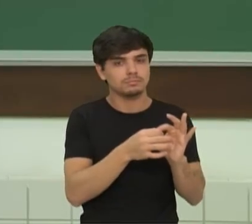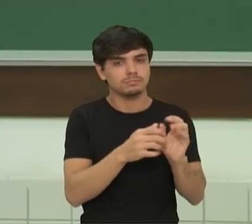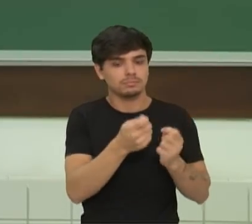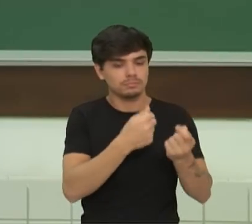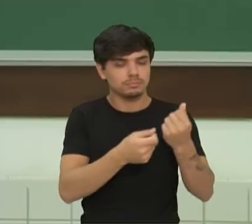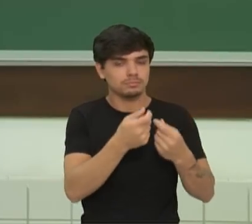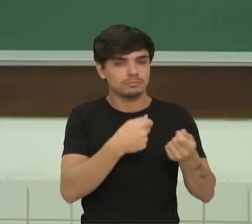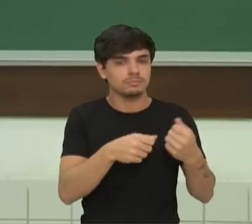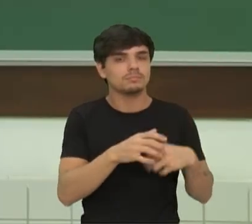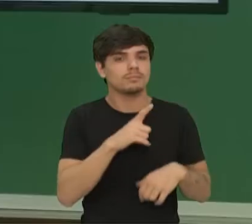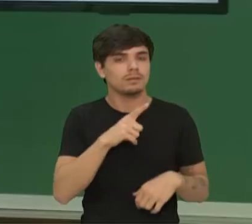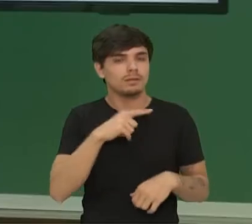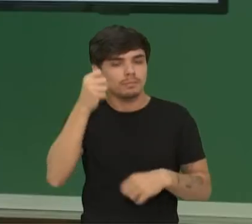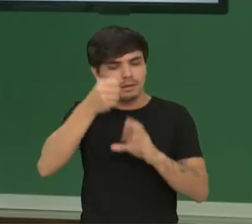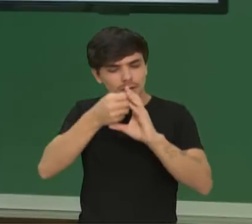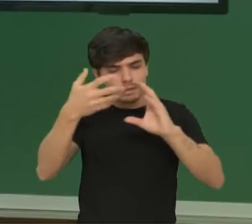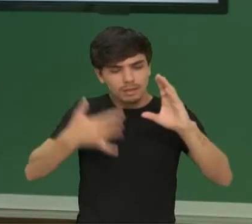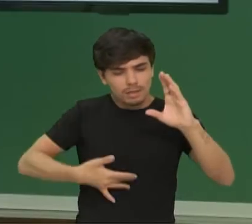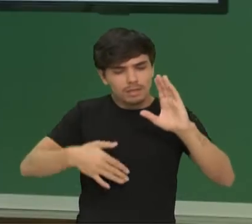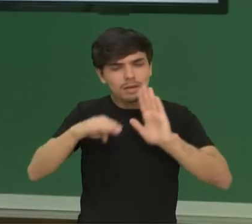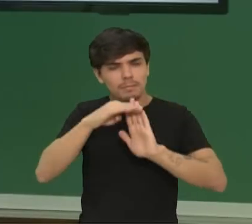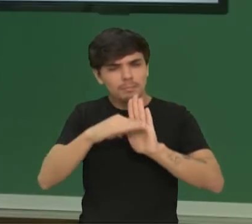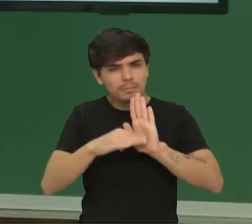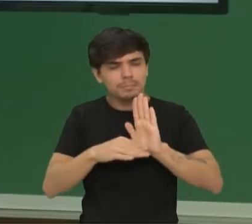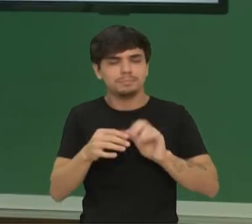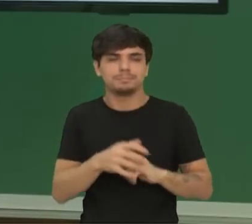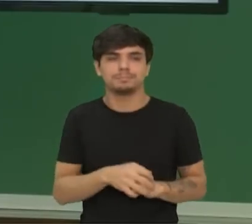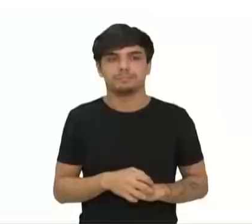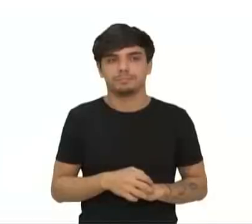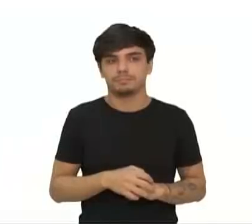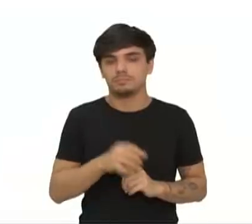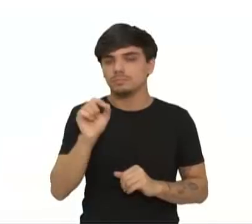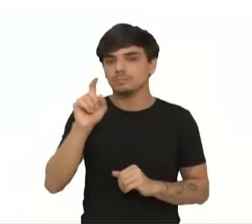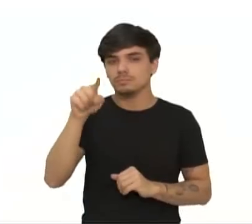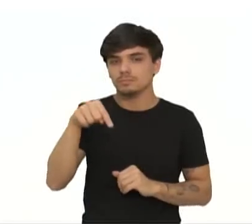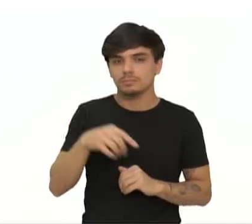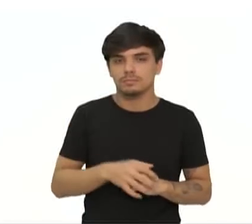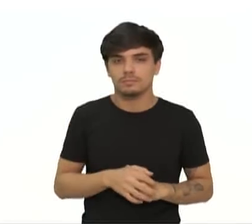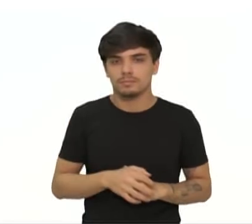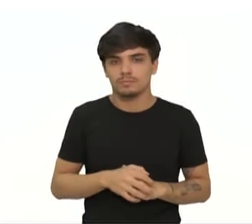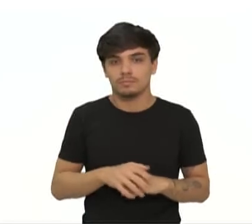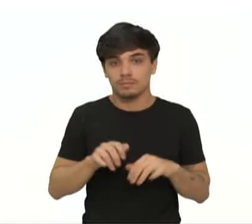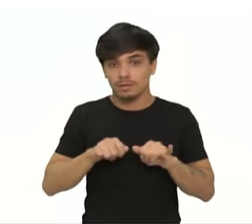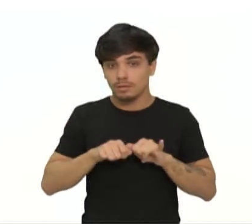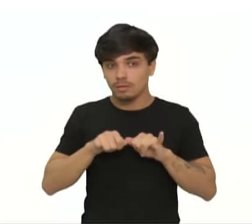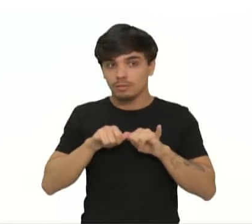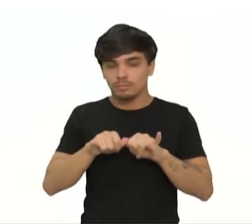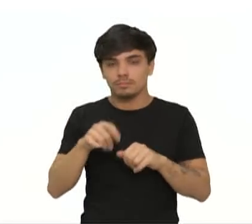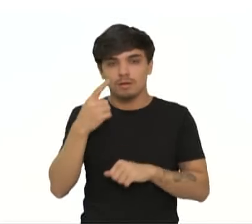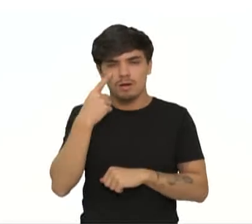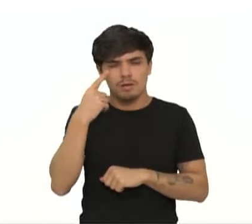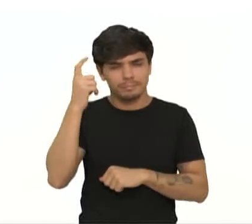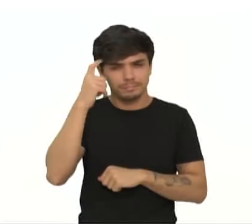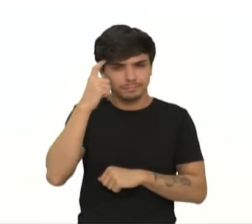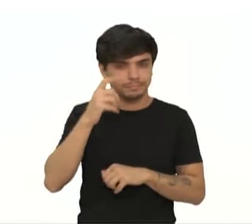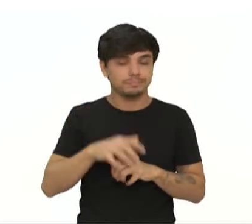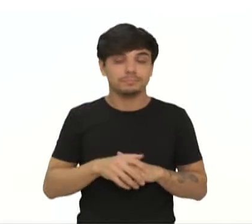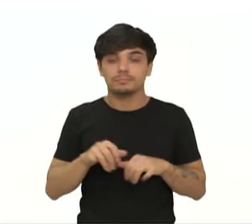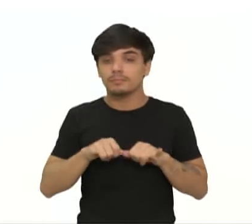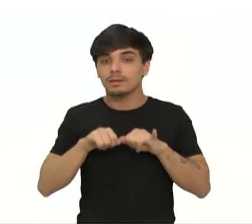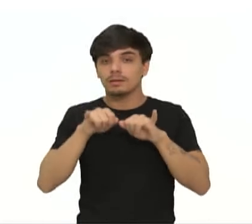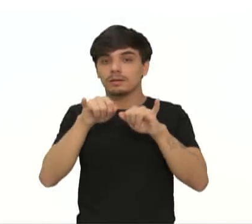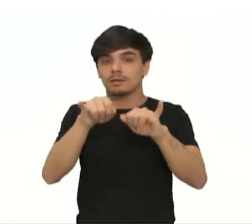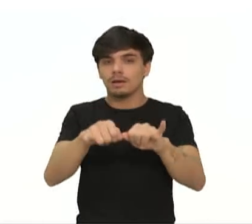das medidas? Então vamos lá. O que é o colonialismo? Comércio, vamos pensar. O comércio